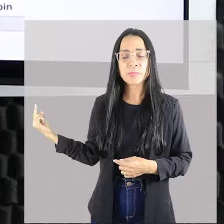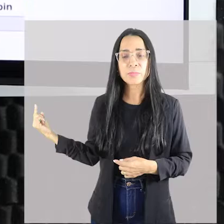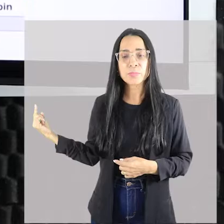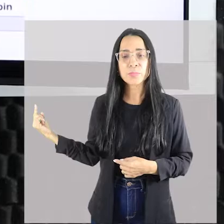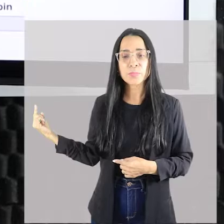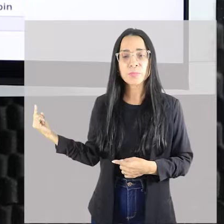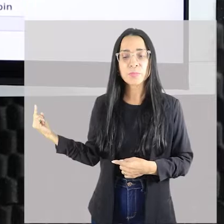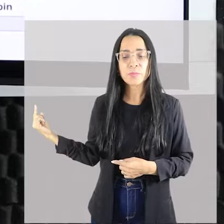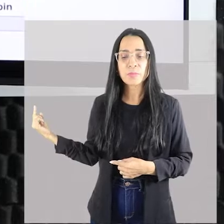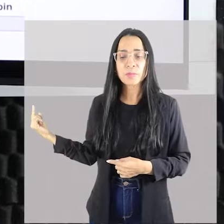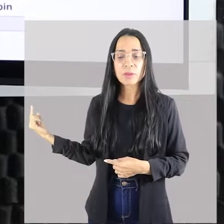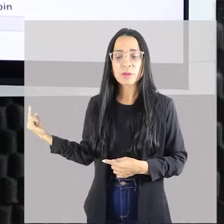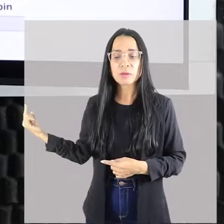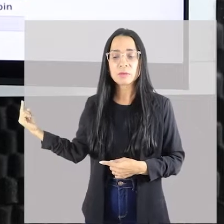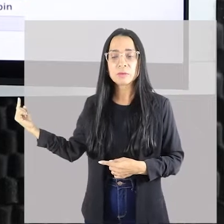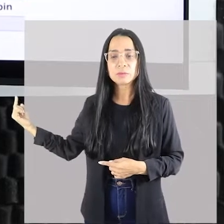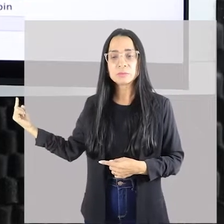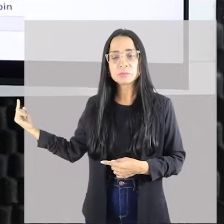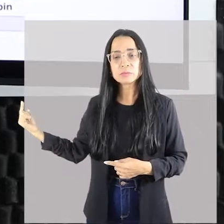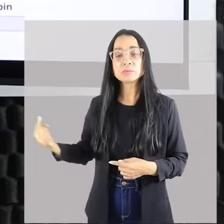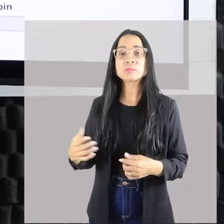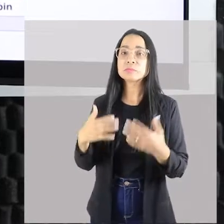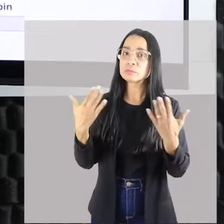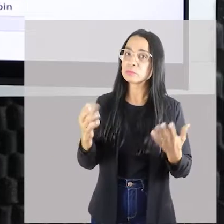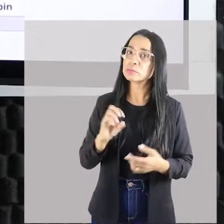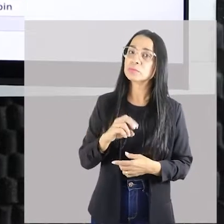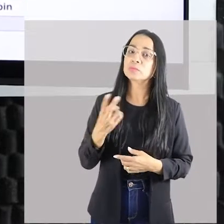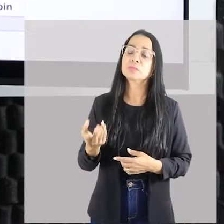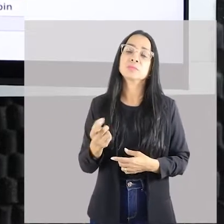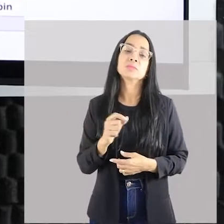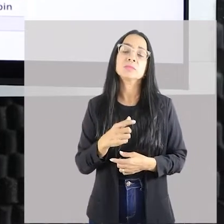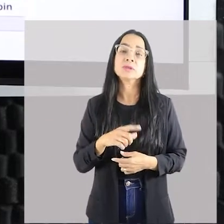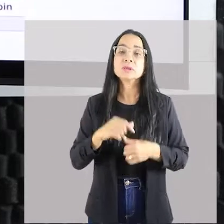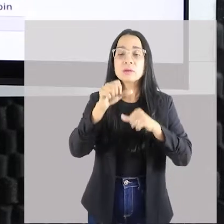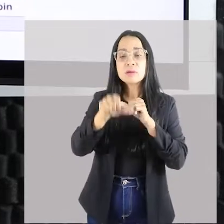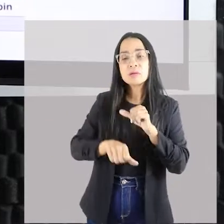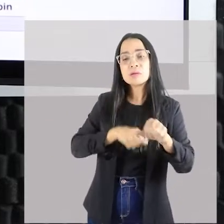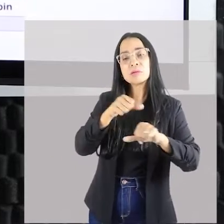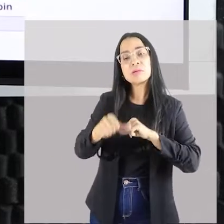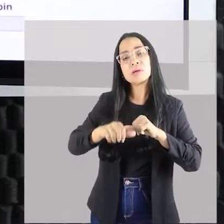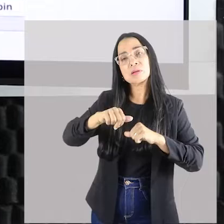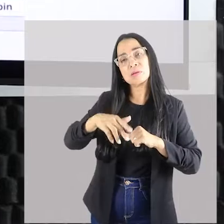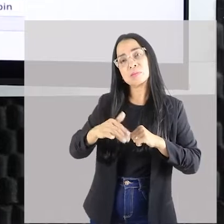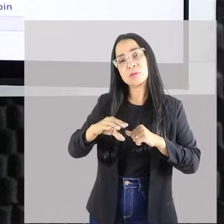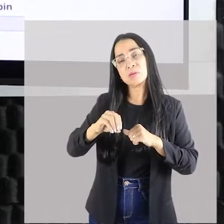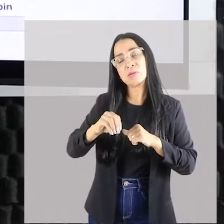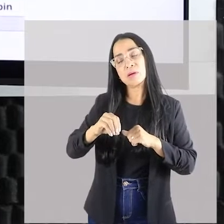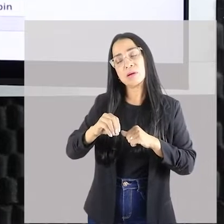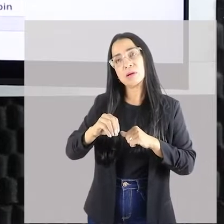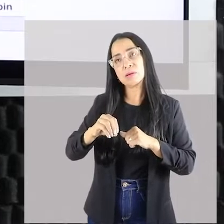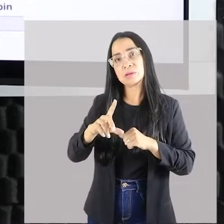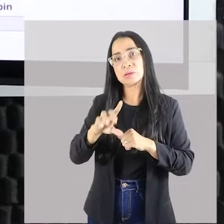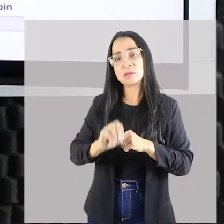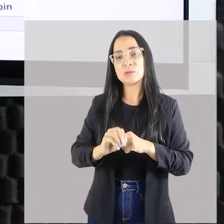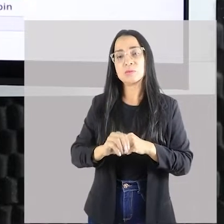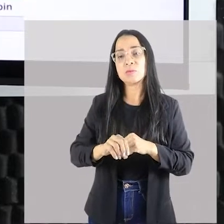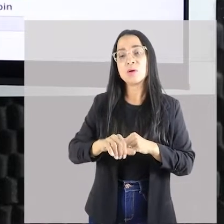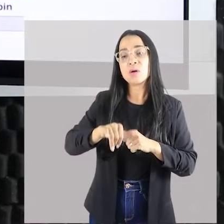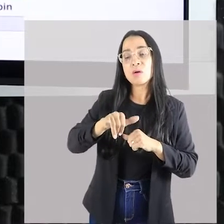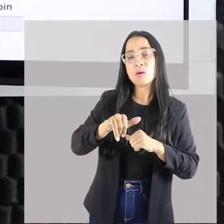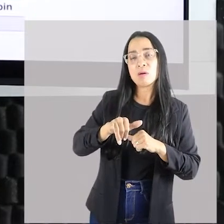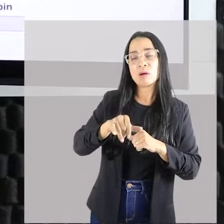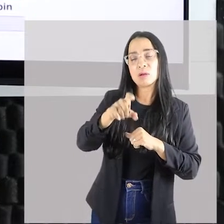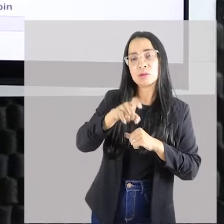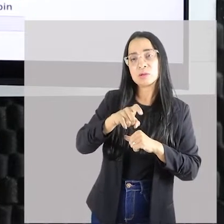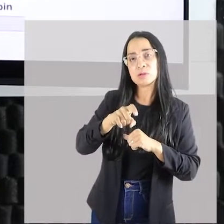e, portanto, na sua função. Ou seja, se a gente está trocando o aminoácido X pelo Y, a gente